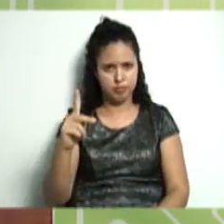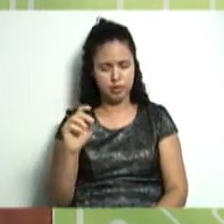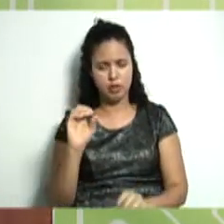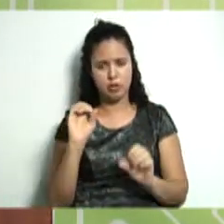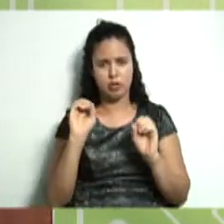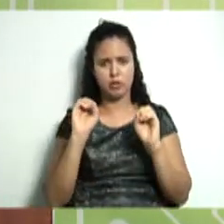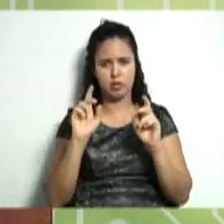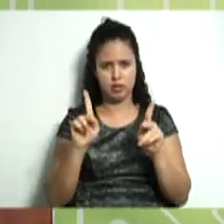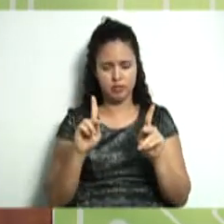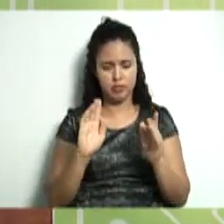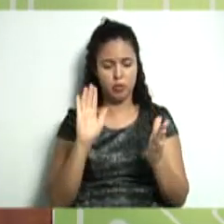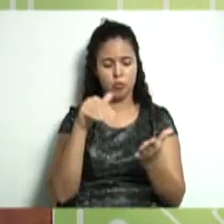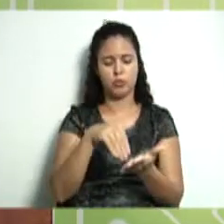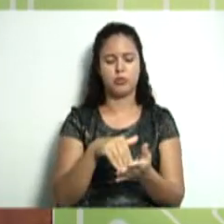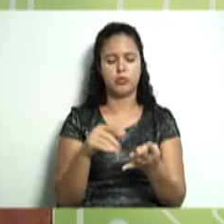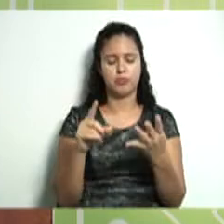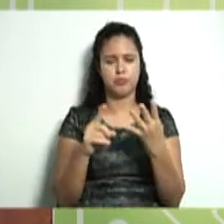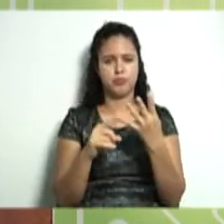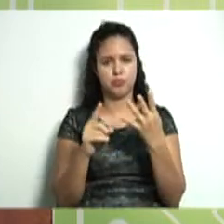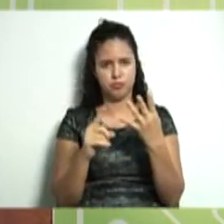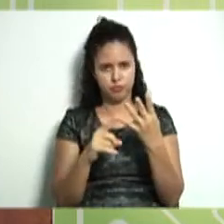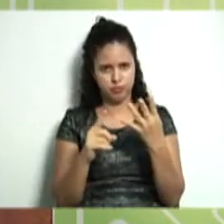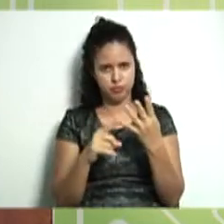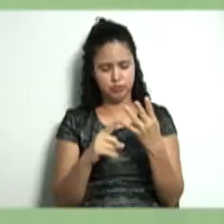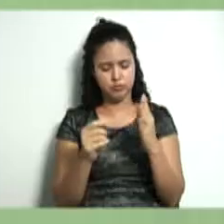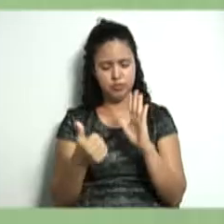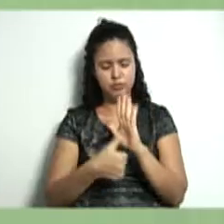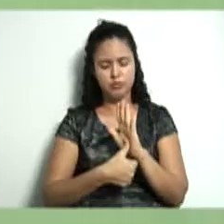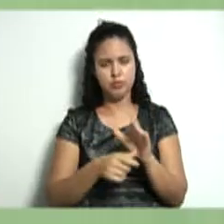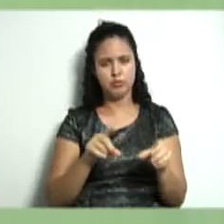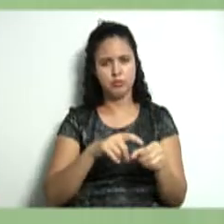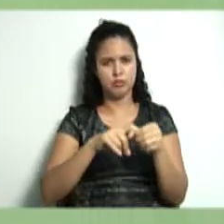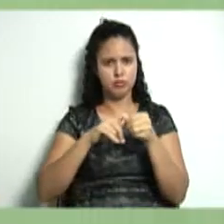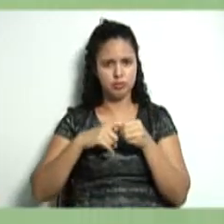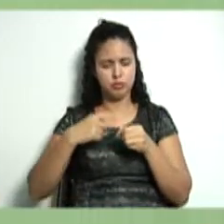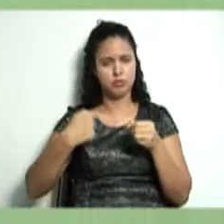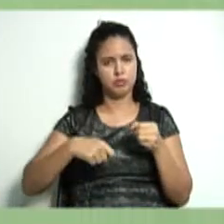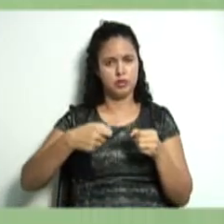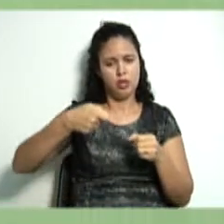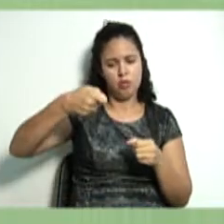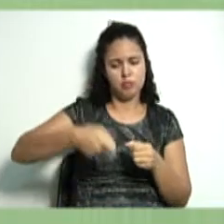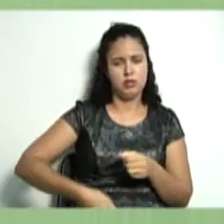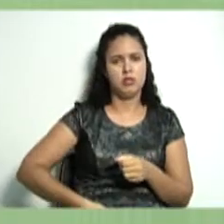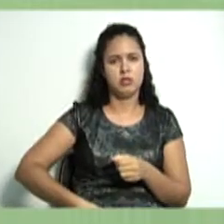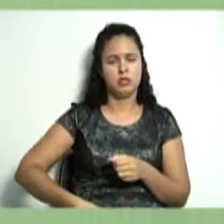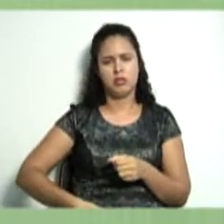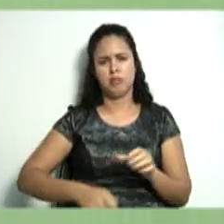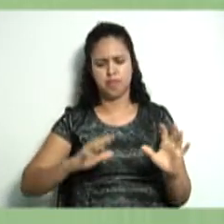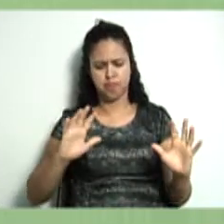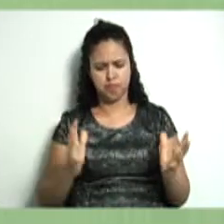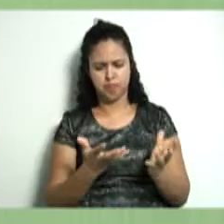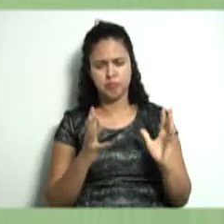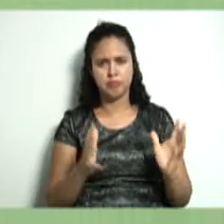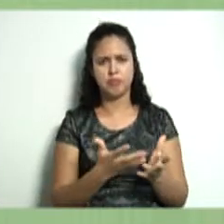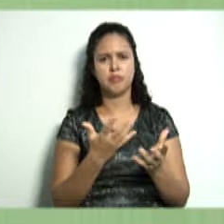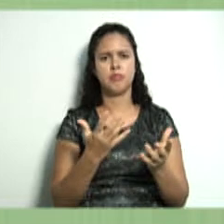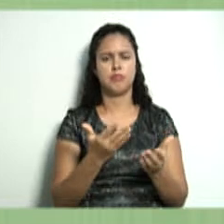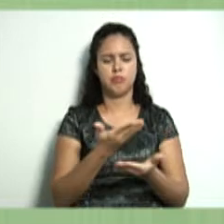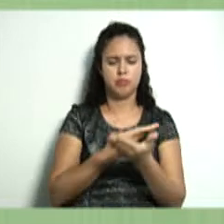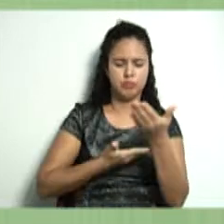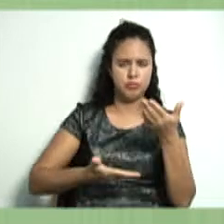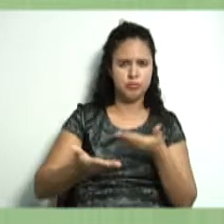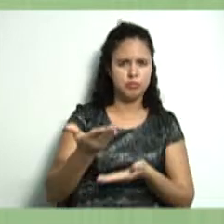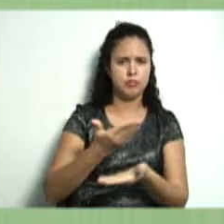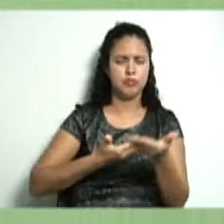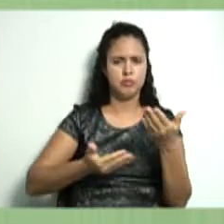última questão, o cooperado possui a obrigação de estimular a